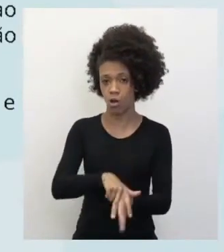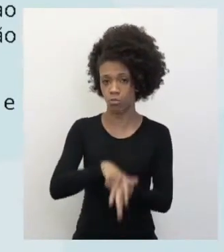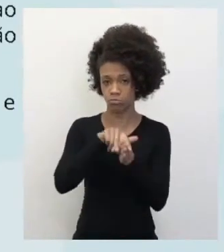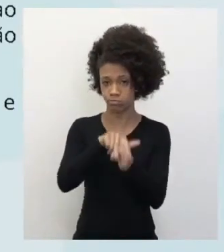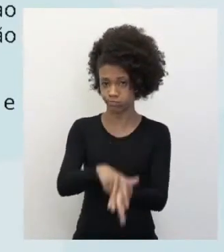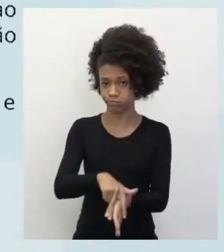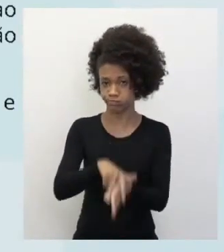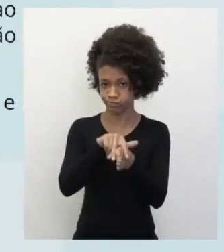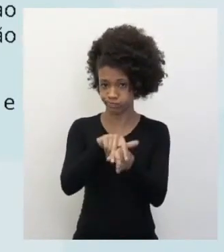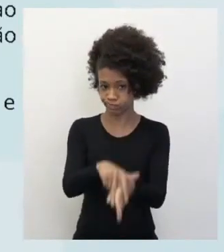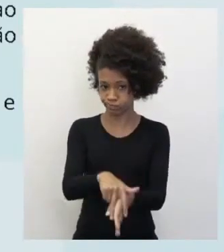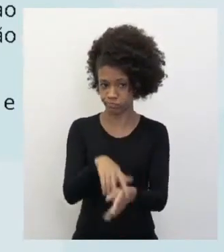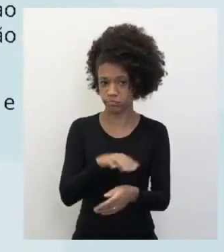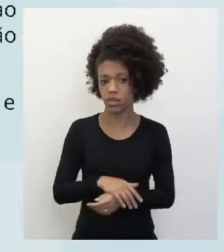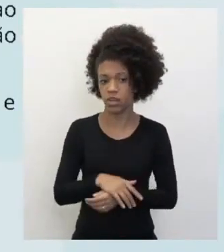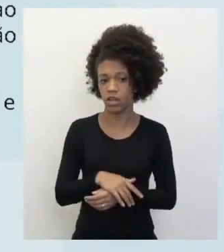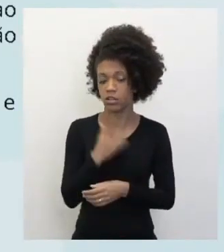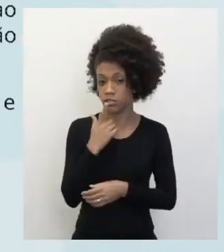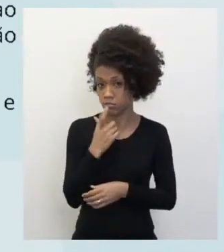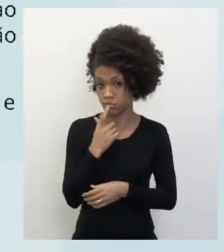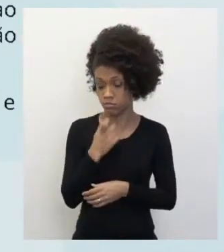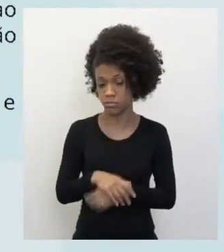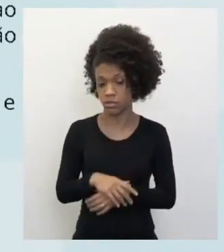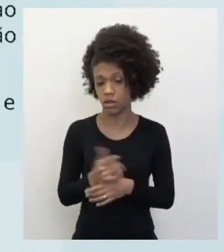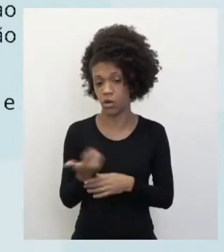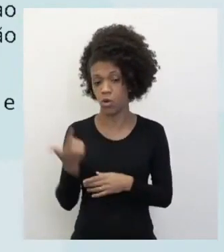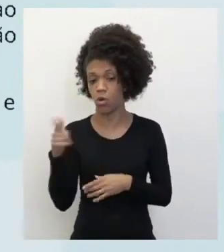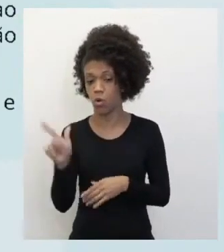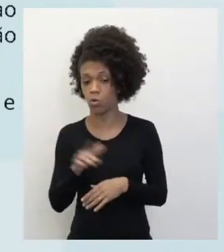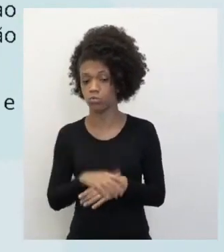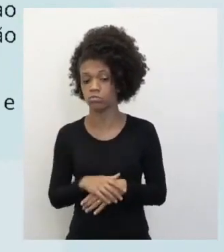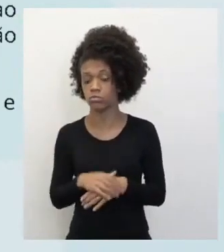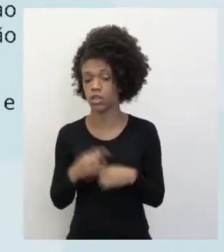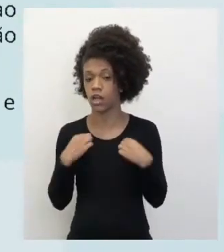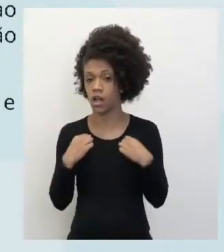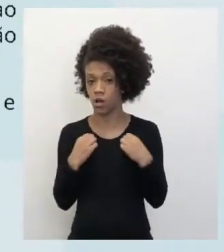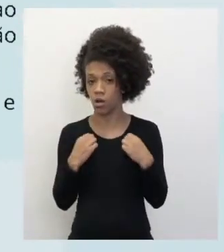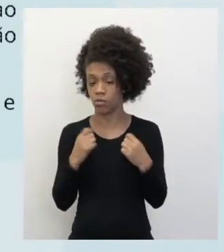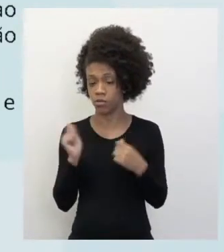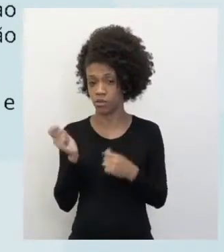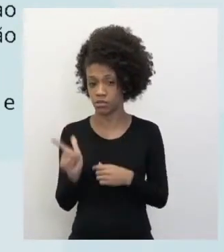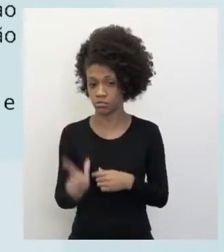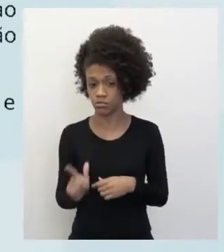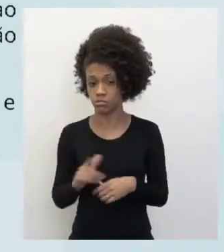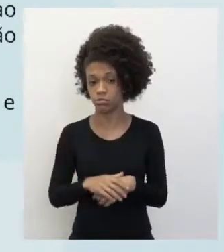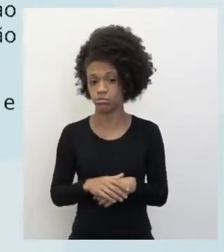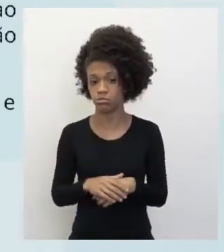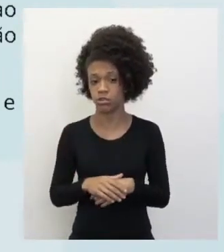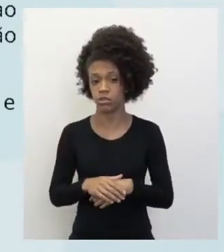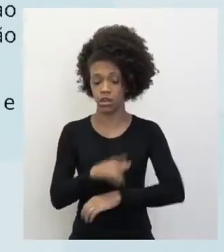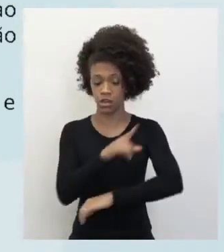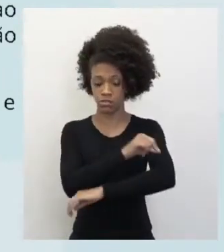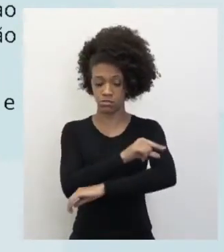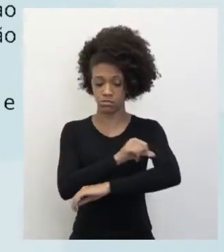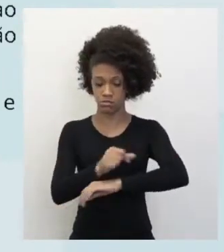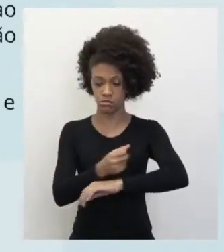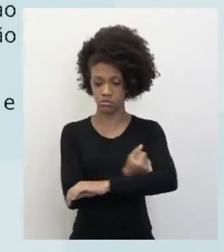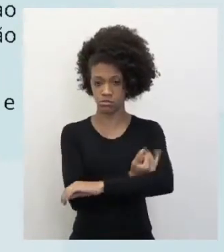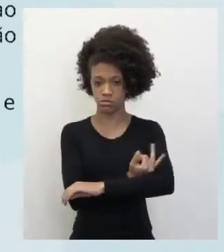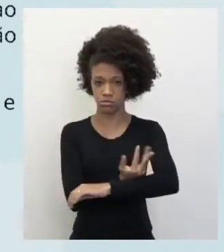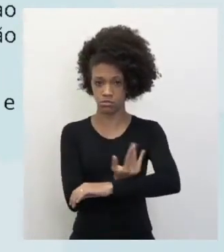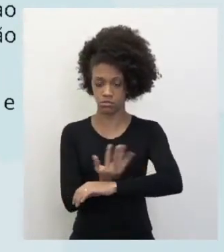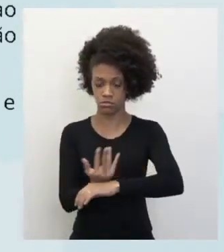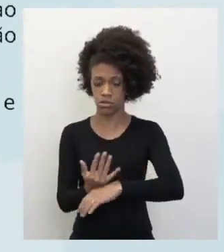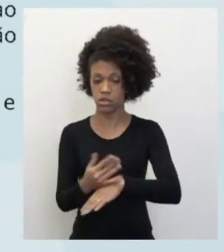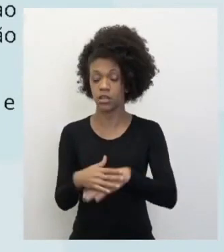solo, que é essa que está de roupinha vermelha, enquanto outra, que é essa figurinha que está vestida de azul, está semeando a terra, tá?